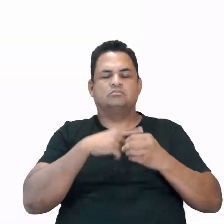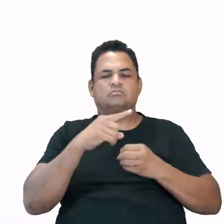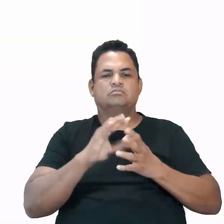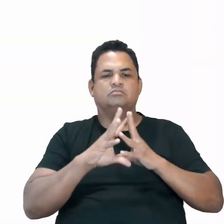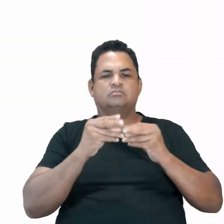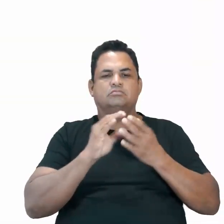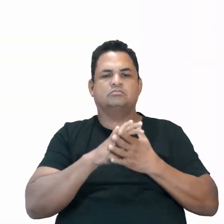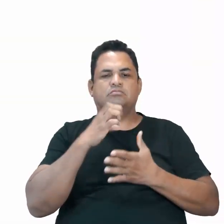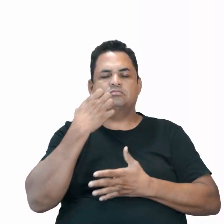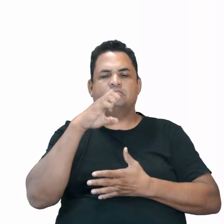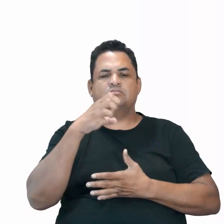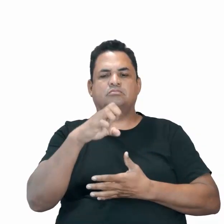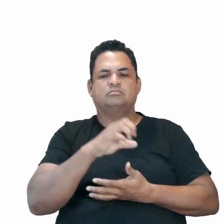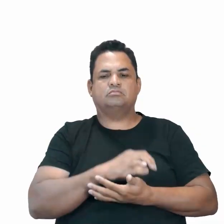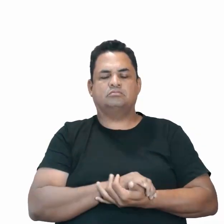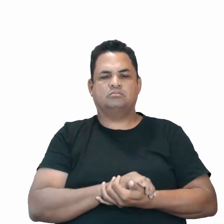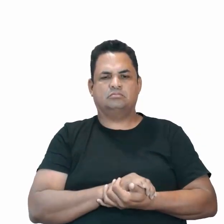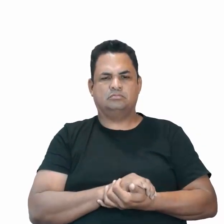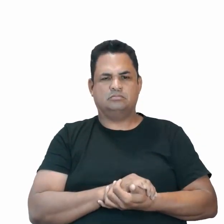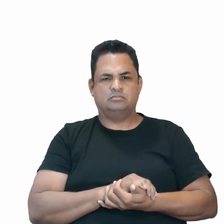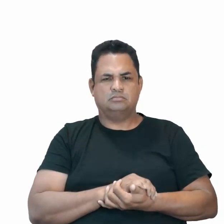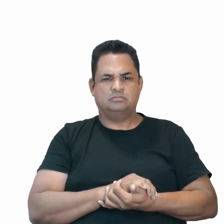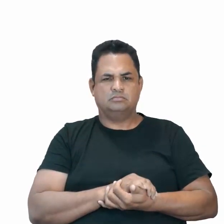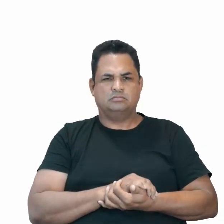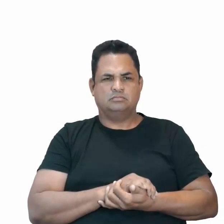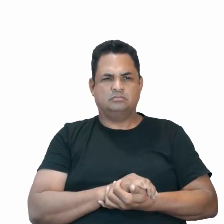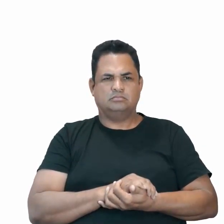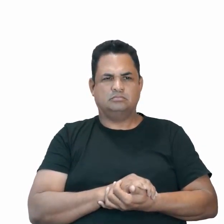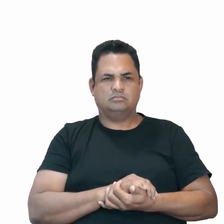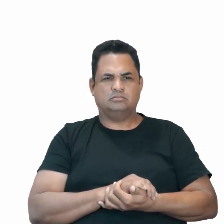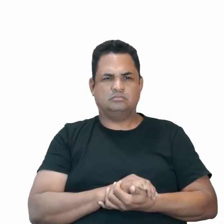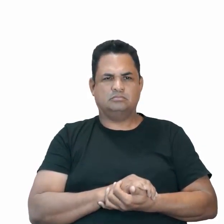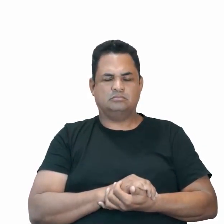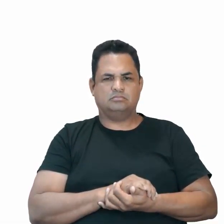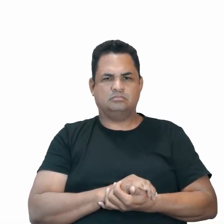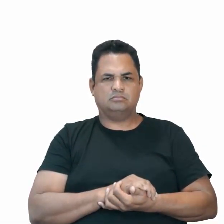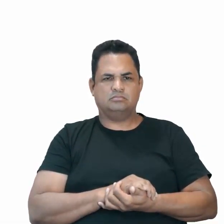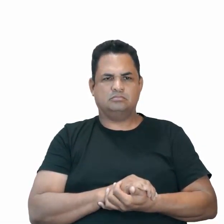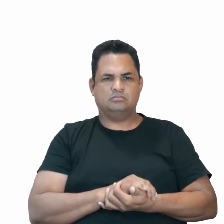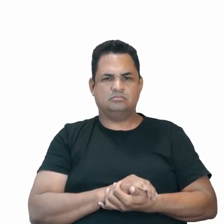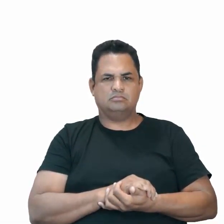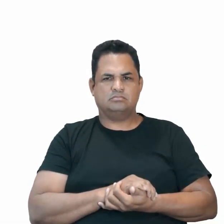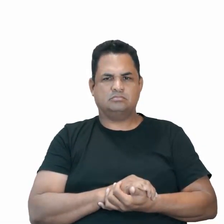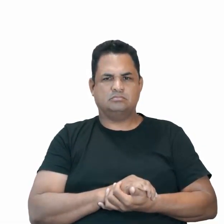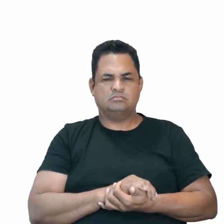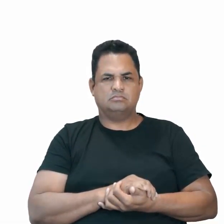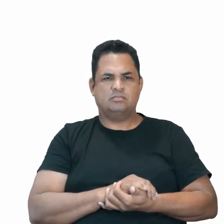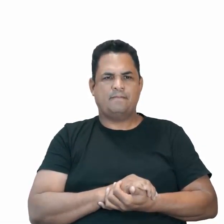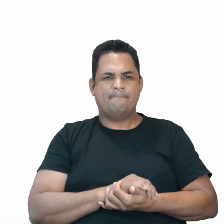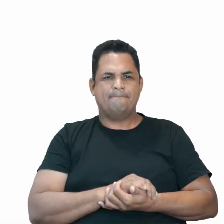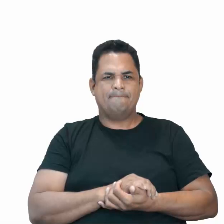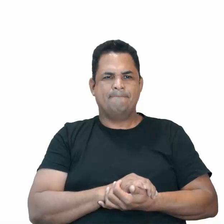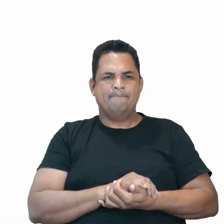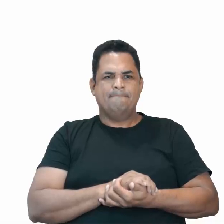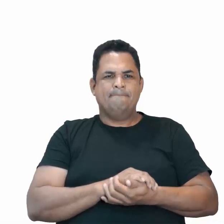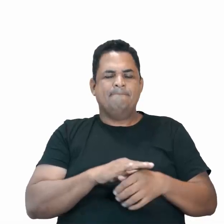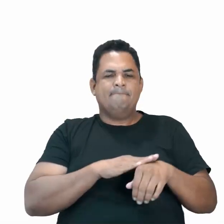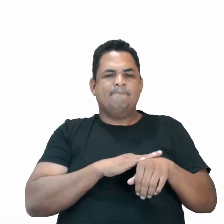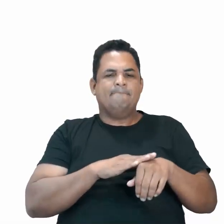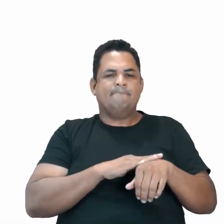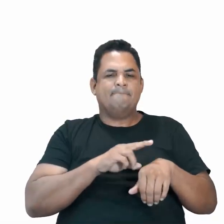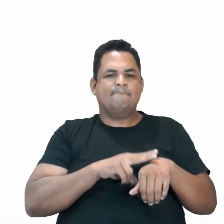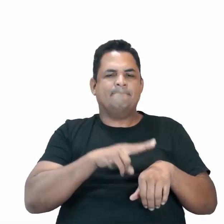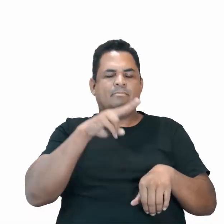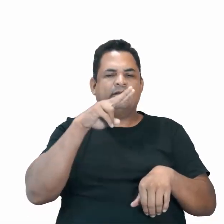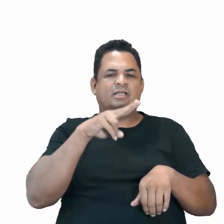vamos continuar lá? Então, continuando aí, é uma simulação bem simples, né? E um exemplo. Se atritarmos uma barra